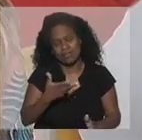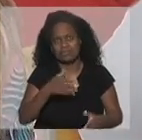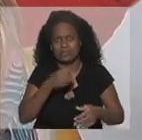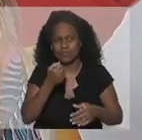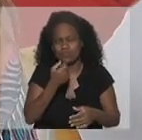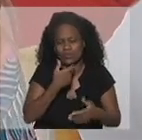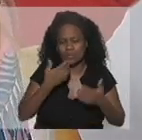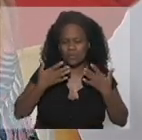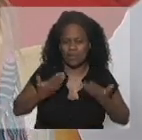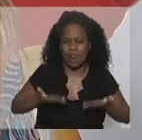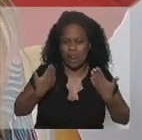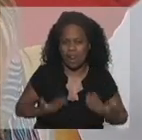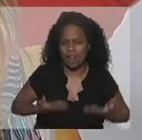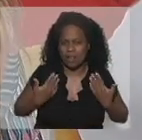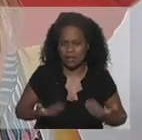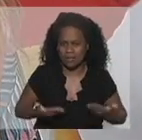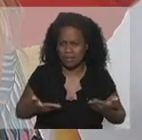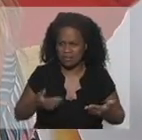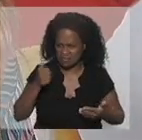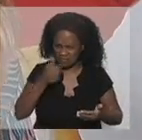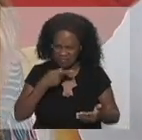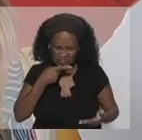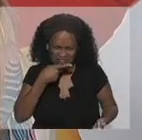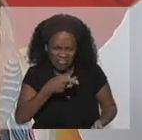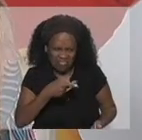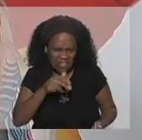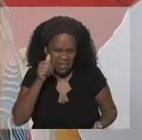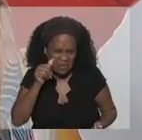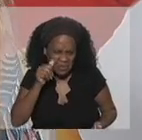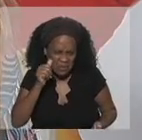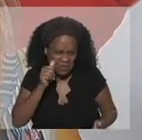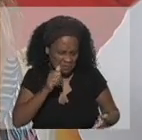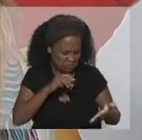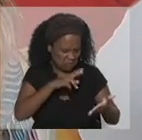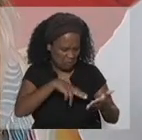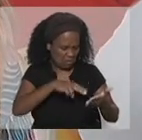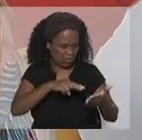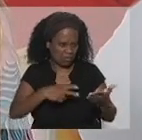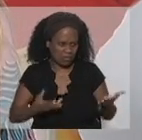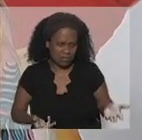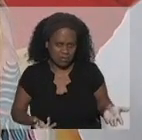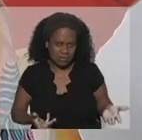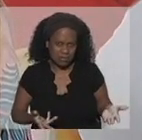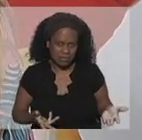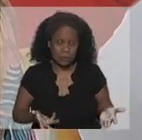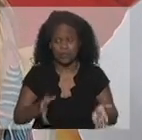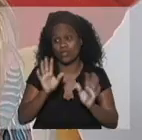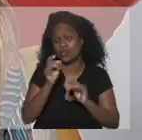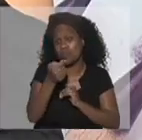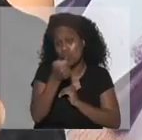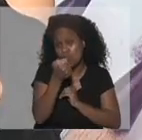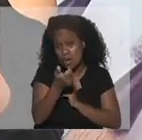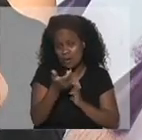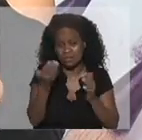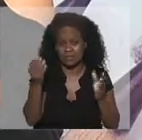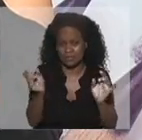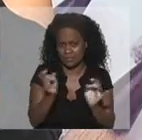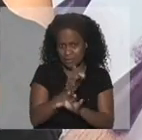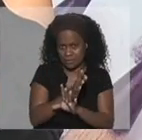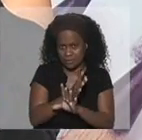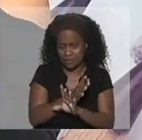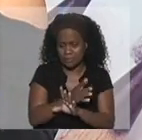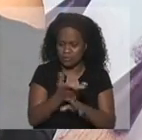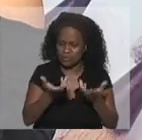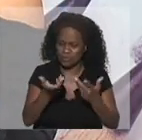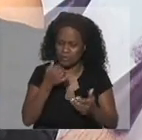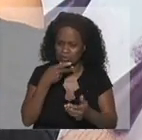de humor. Mas você chamar aquilo de literatura de mulherzinha é você fazer um desserviço, né, na verdade. Quero que você, a gente está no finalzinho desse